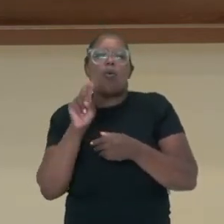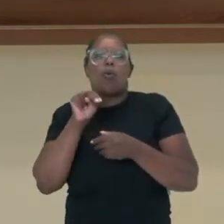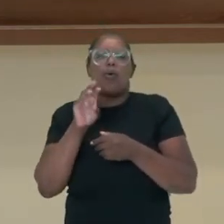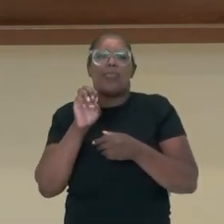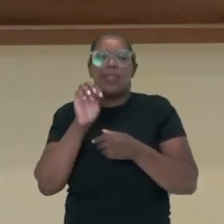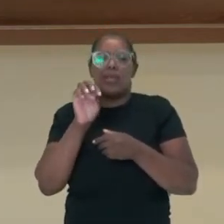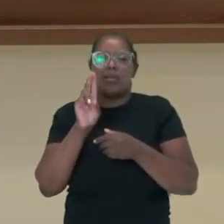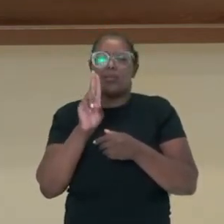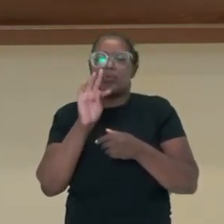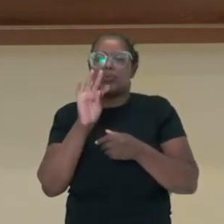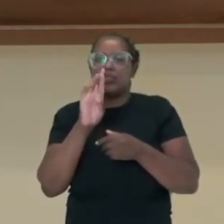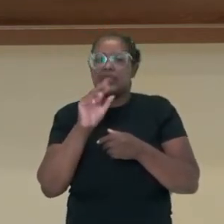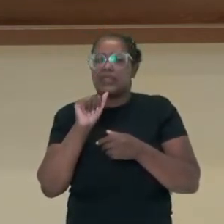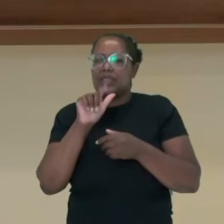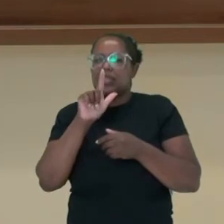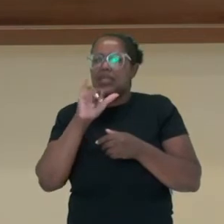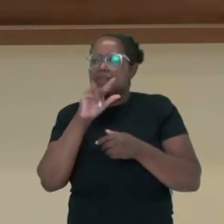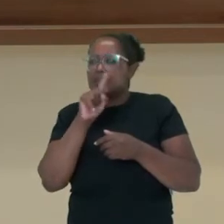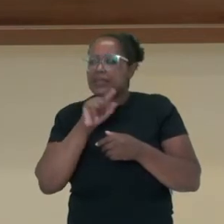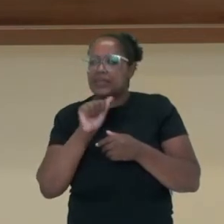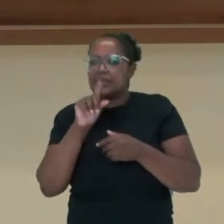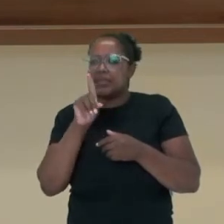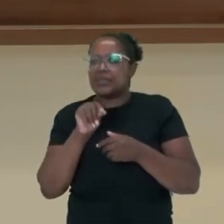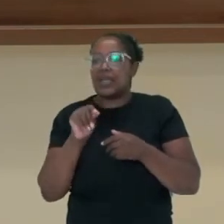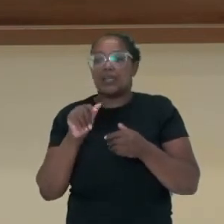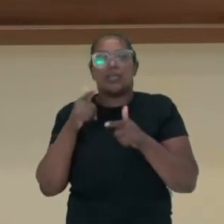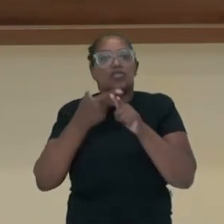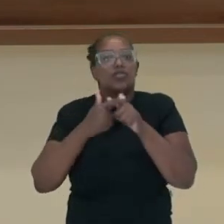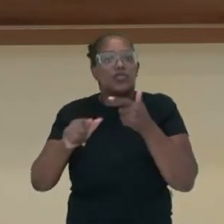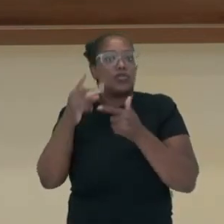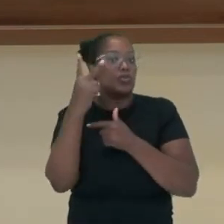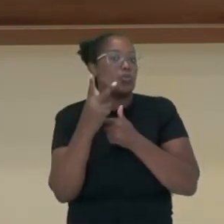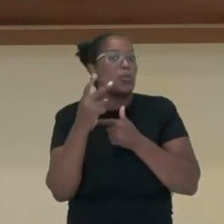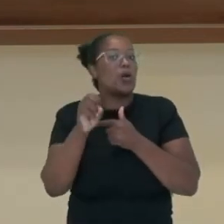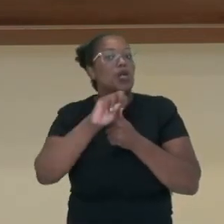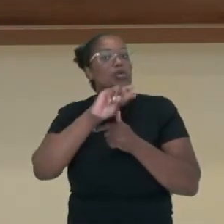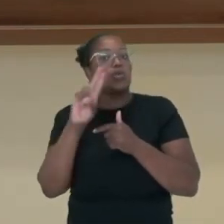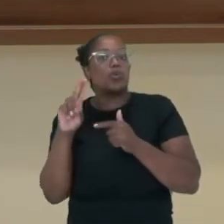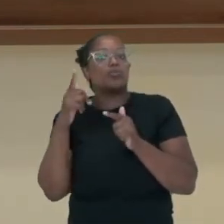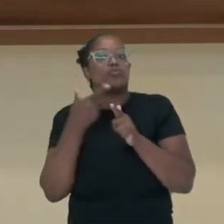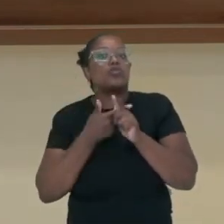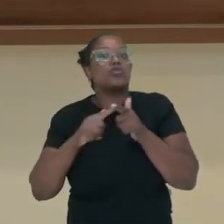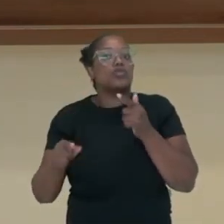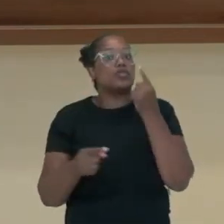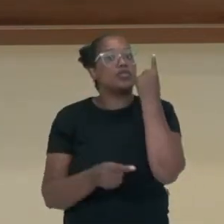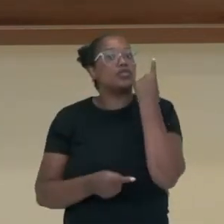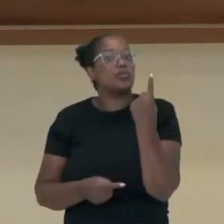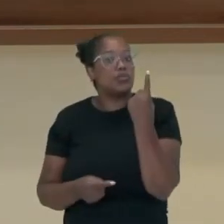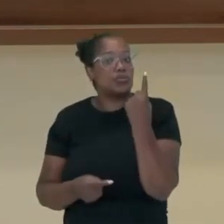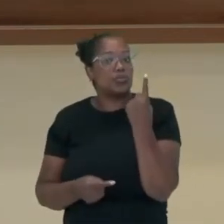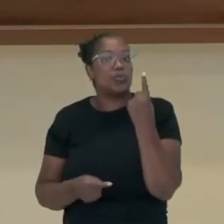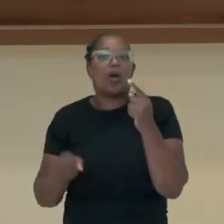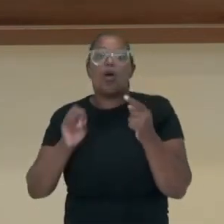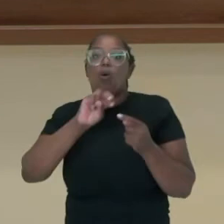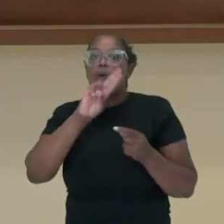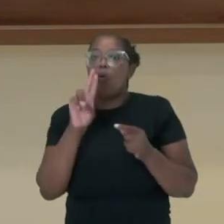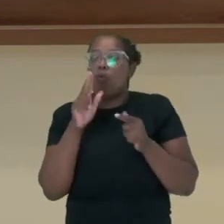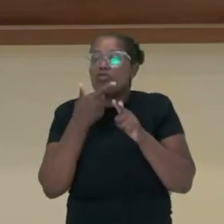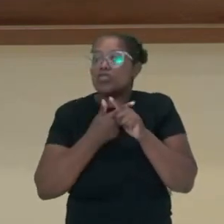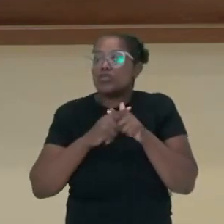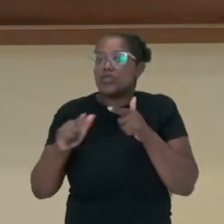fez quando dividiu-se a Alemanha em não duas, como muitas pessoas muitas vezes defendem, mas e sim em 4